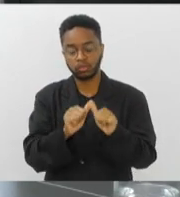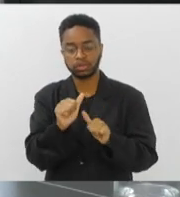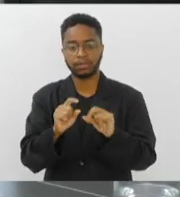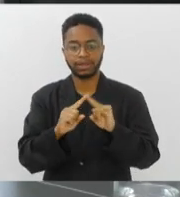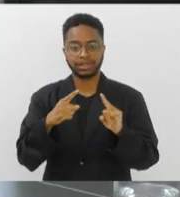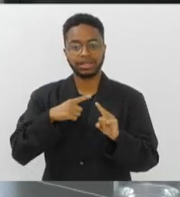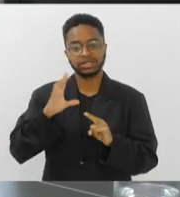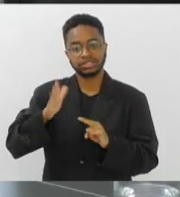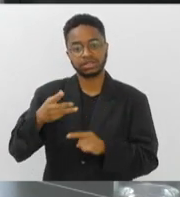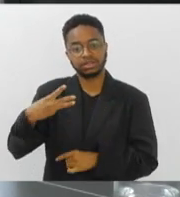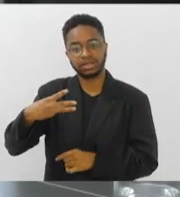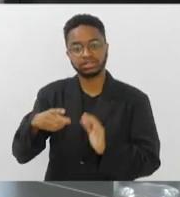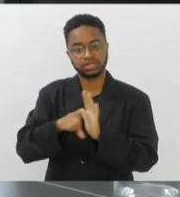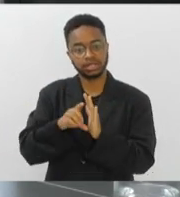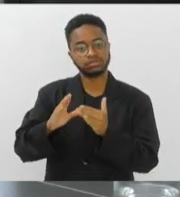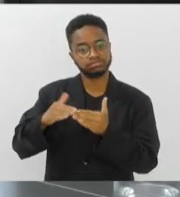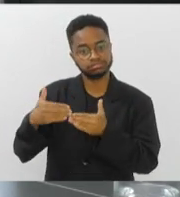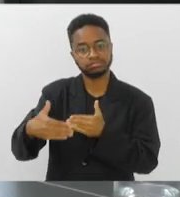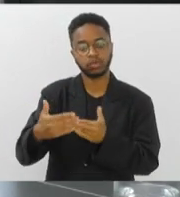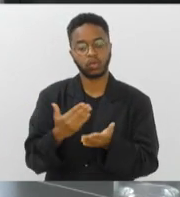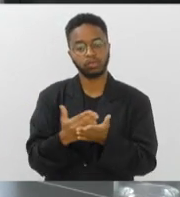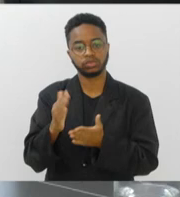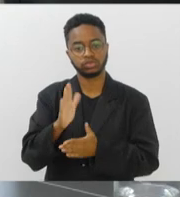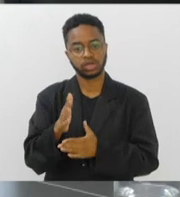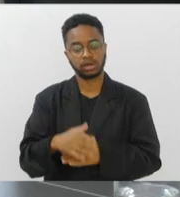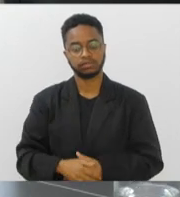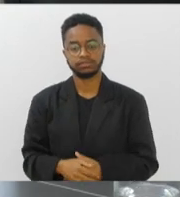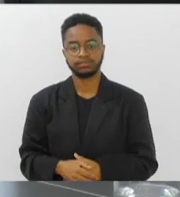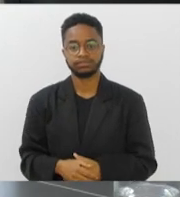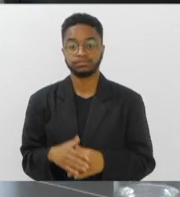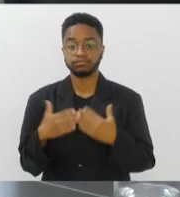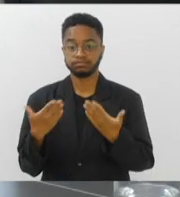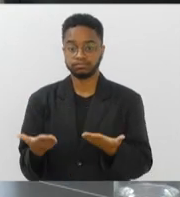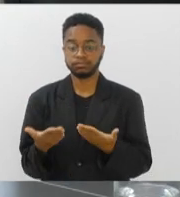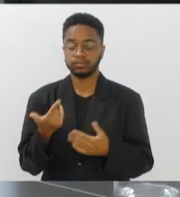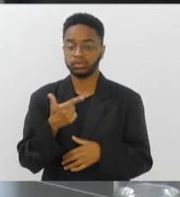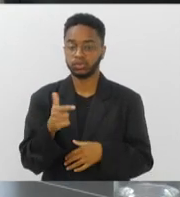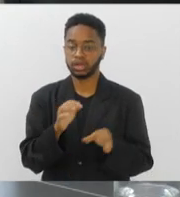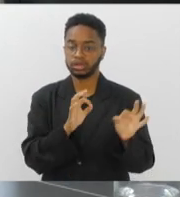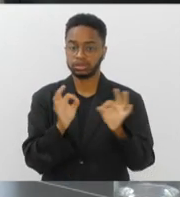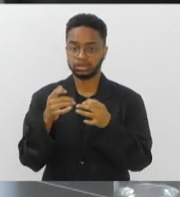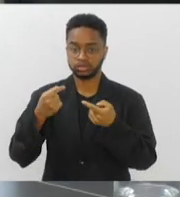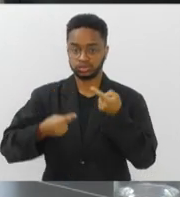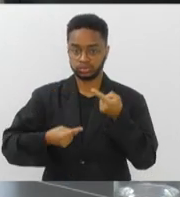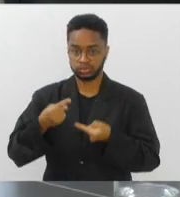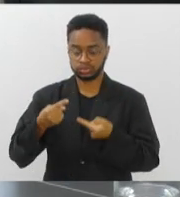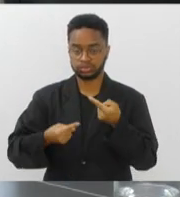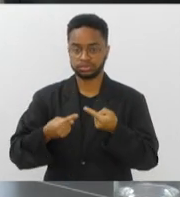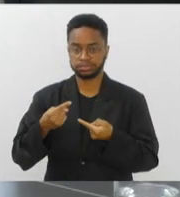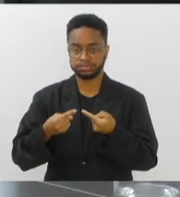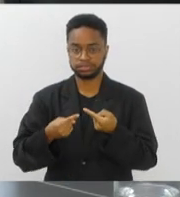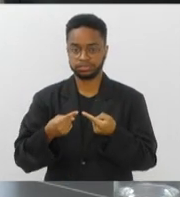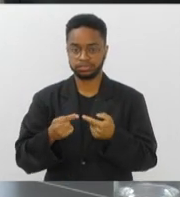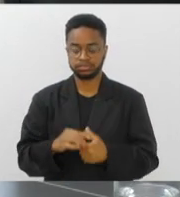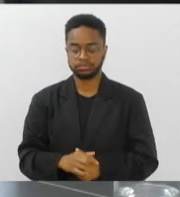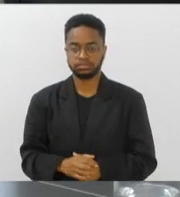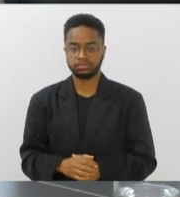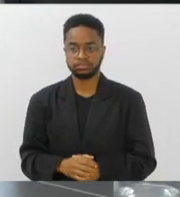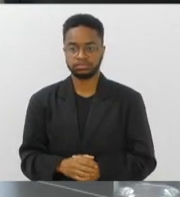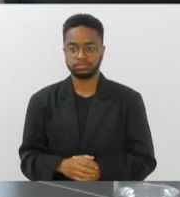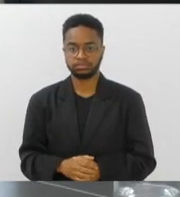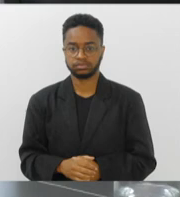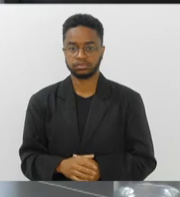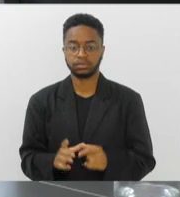leis vigentes, inclusive. Então, não havendo quem queira discutir, mas aí eu